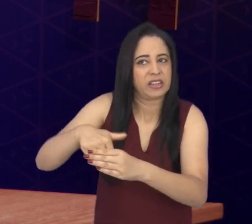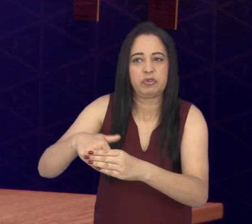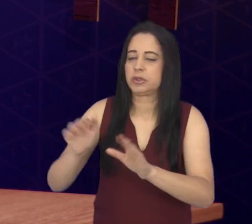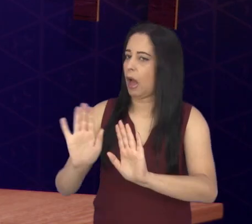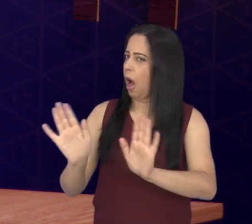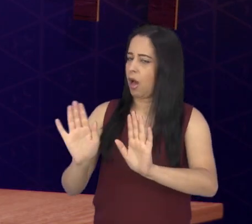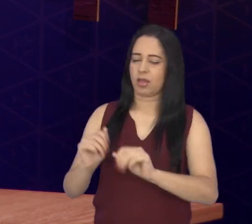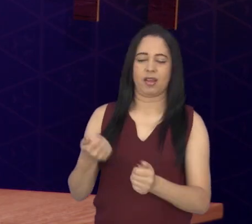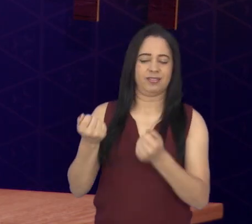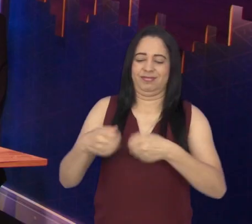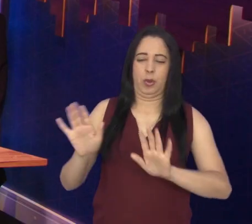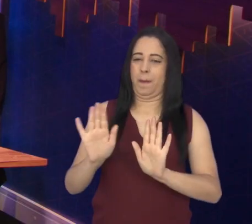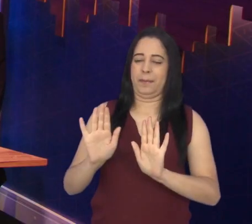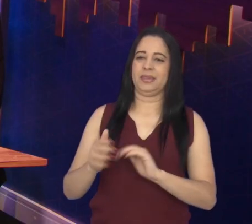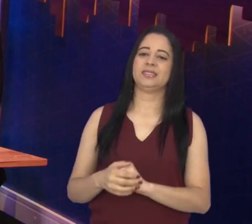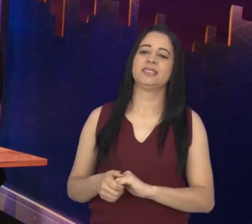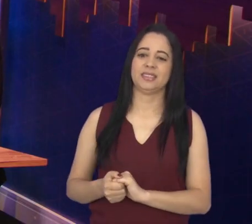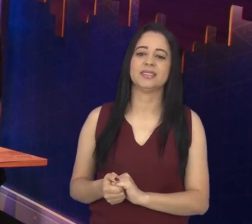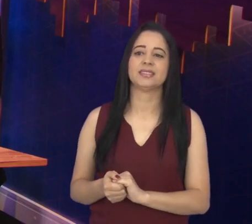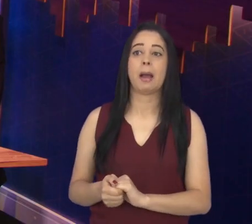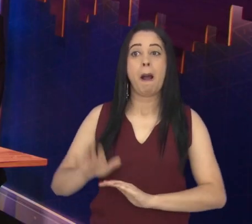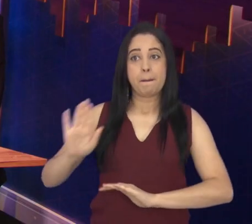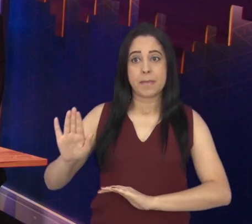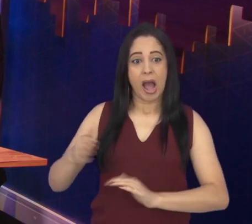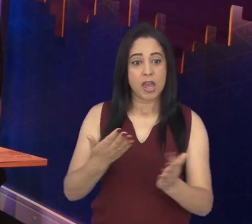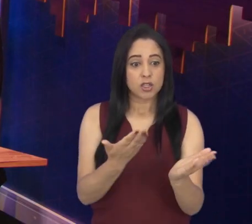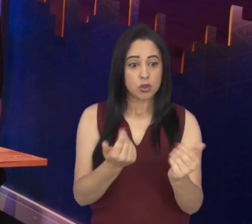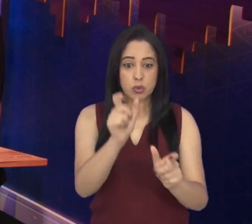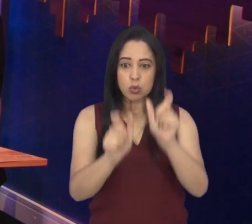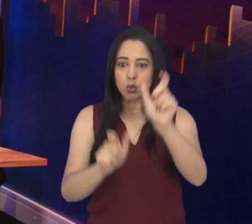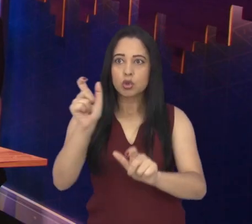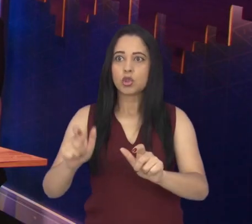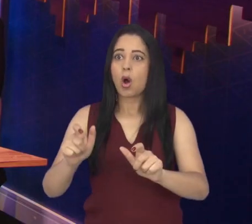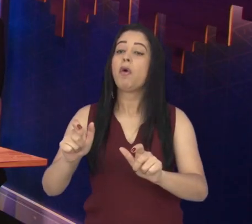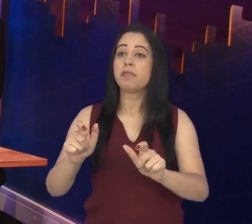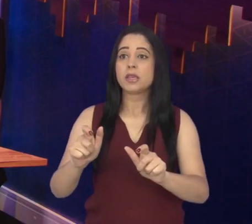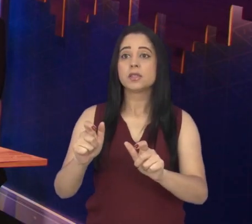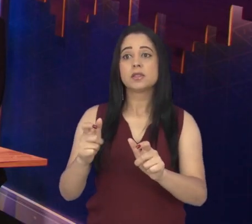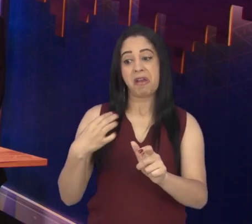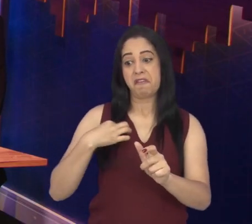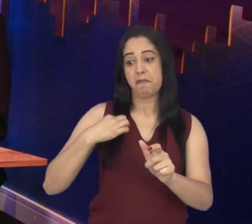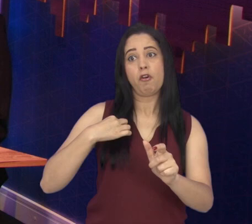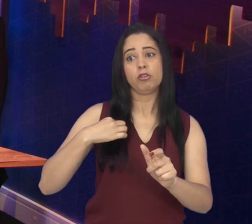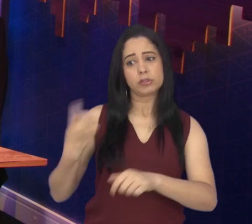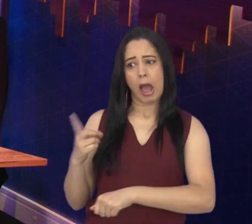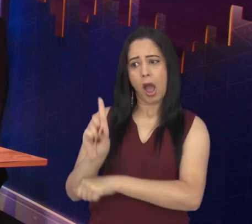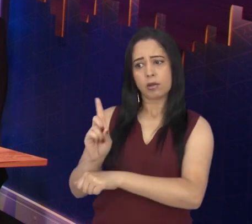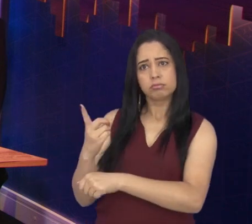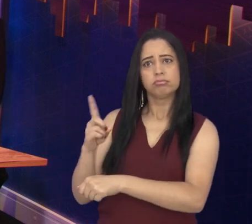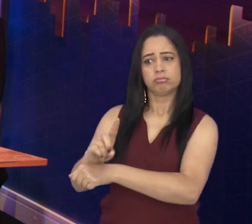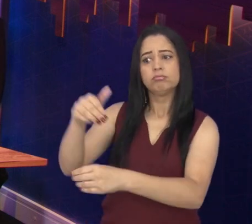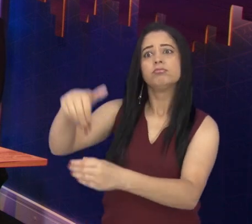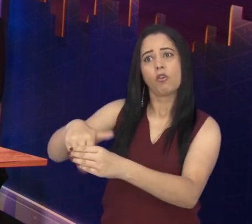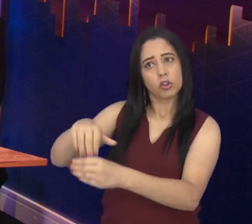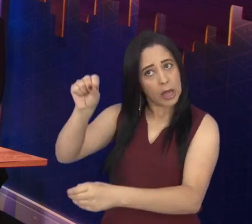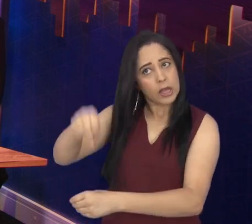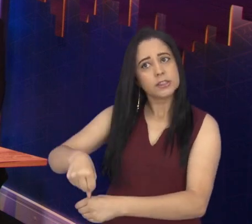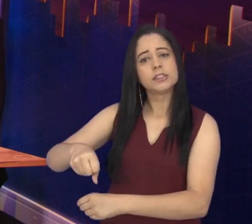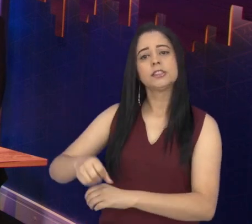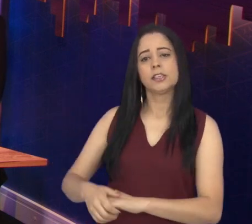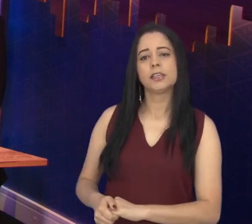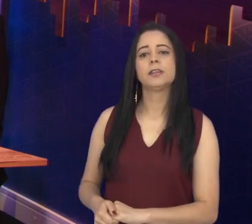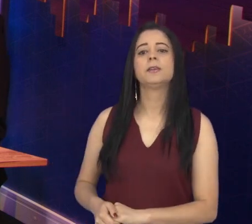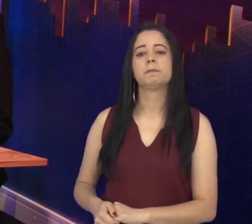30 dias, antes, né, de completar 18 certinho, né? Antes de completar 18 certinho, teve um recorde da galera que foi